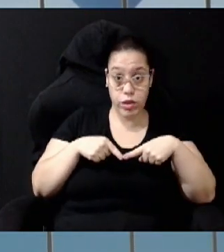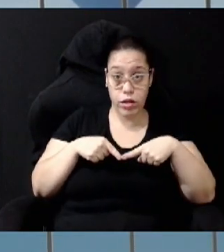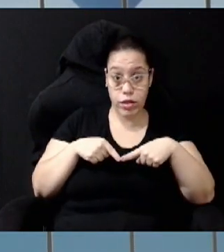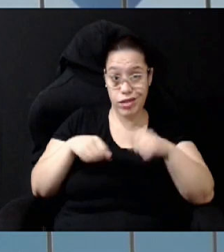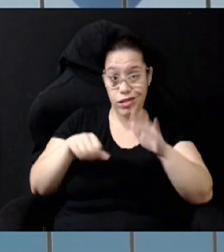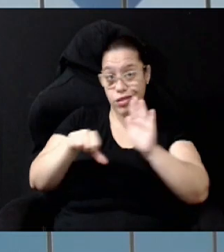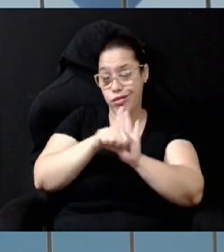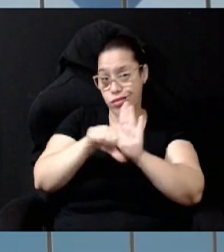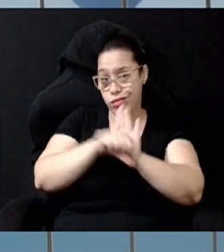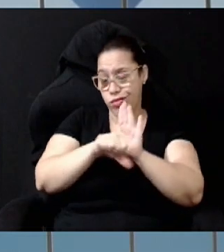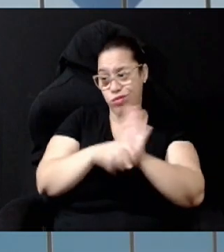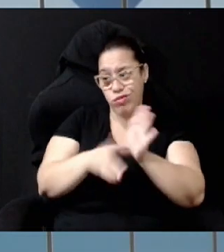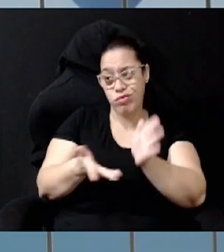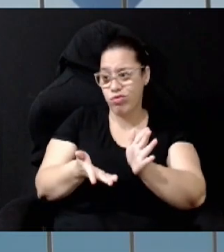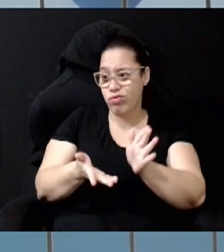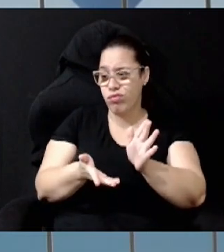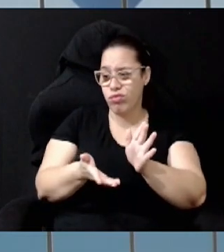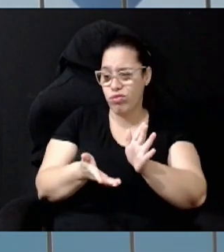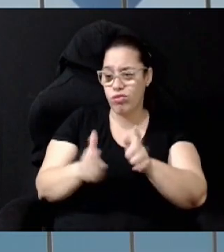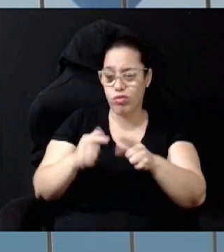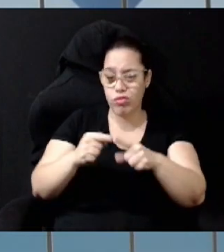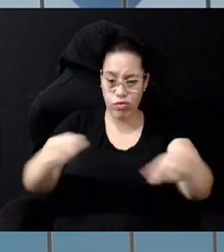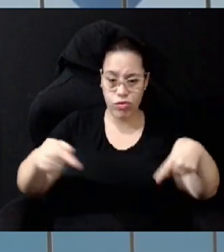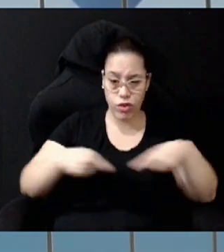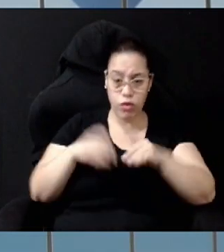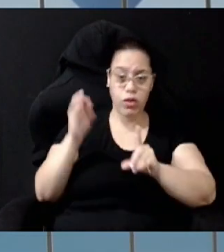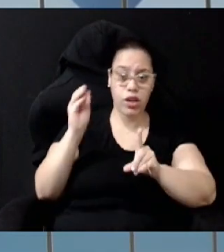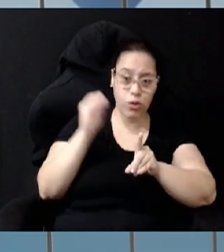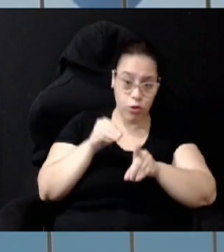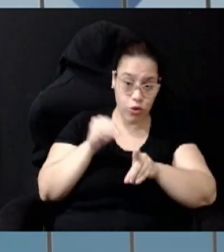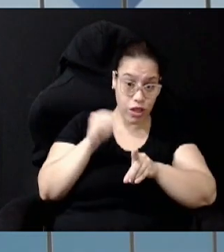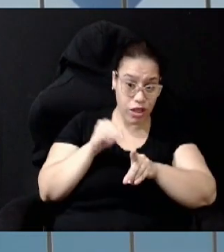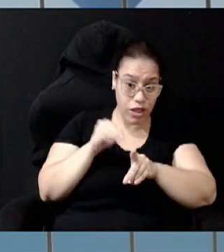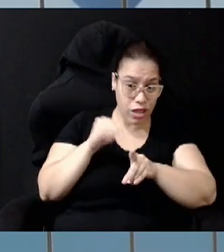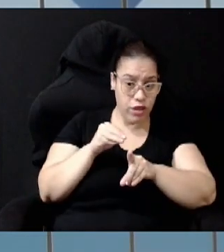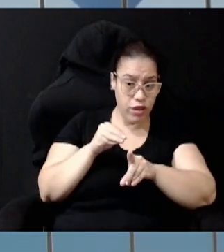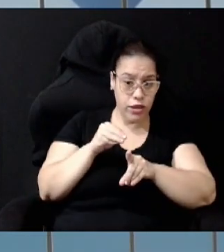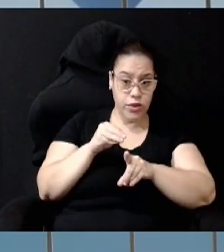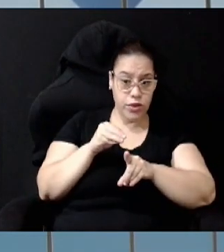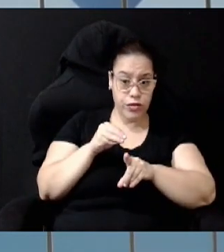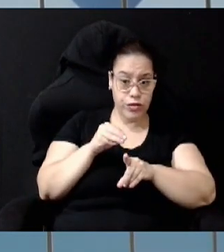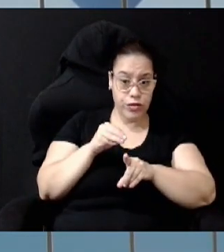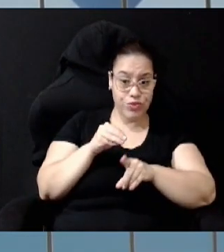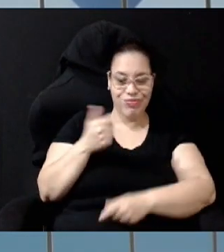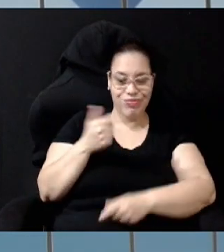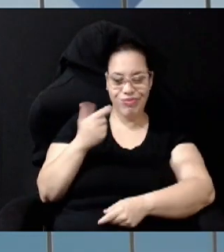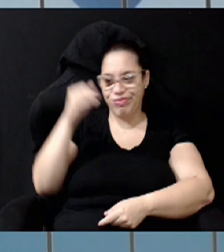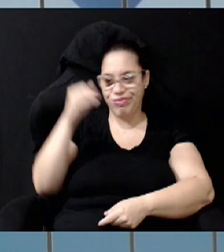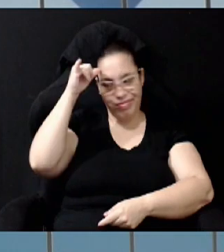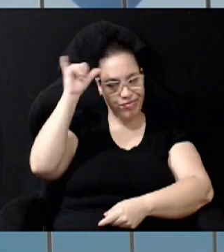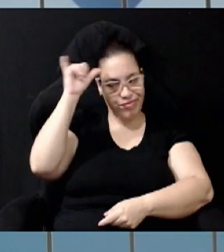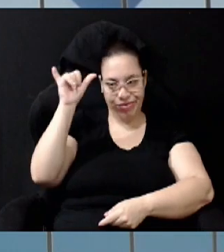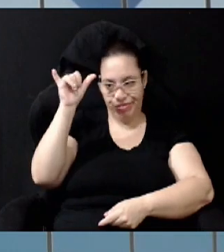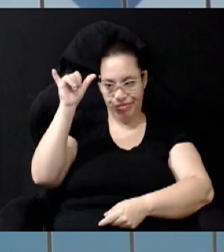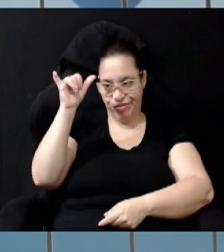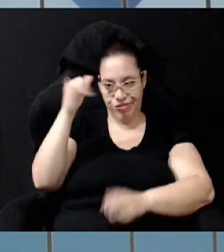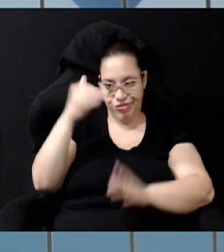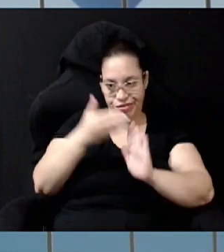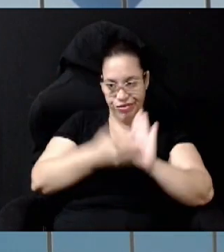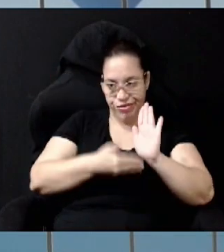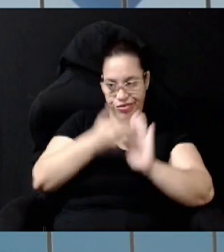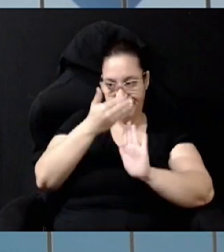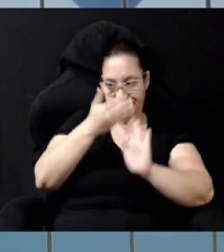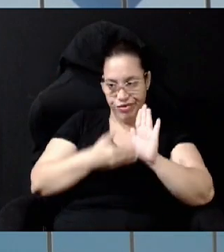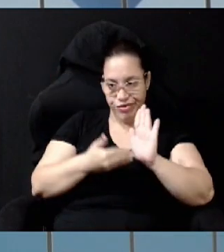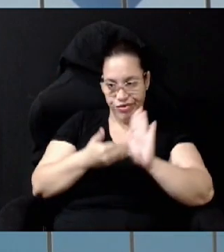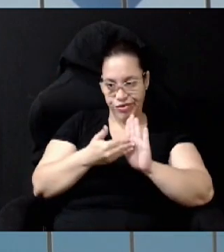né, áreas que são mais vulneráveis. E sem previsibilidade, essa escala aumenta muito mais. Então, os desafios